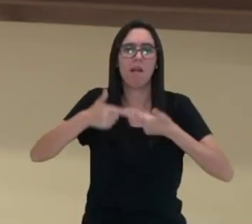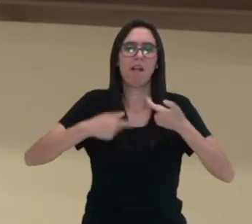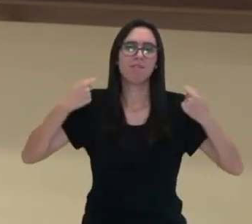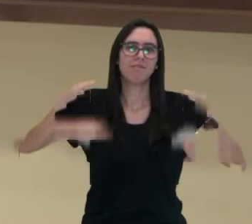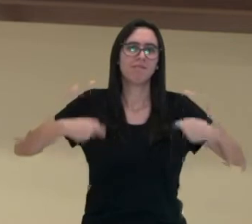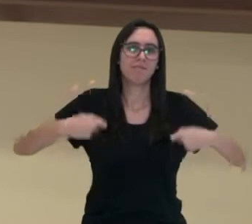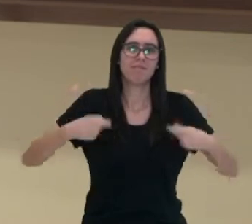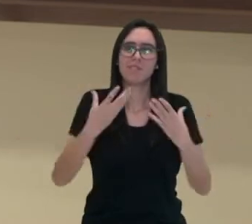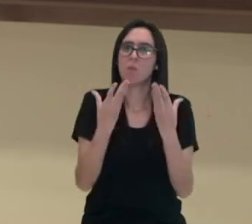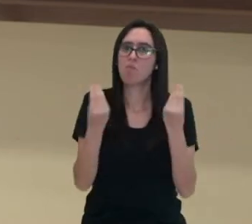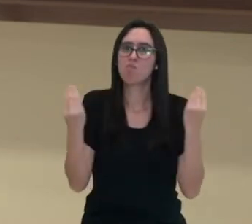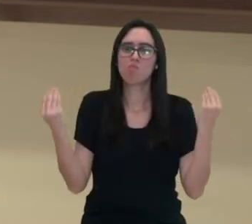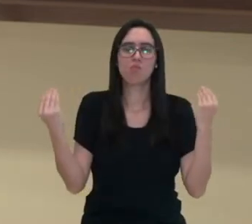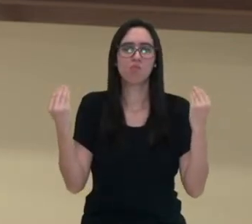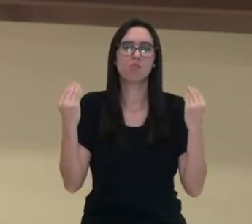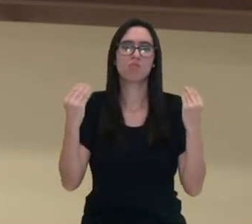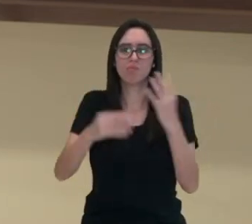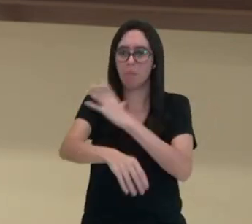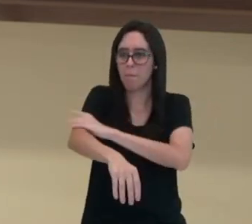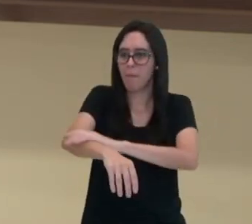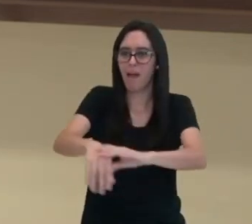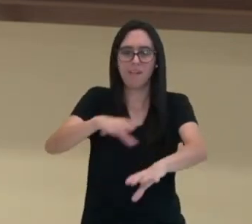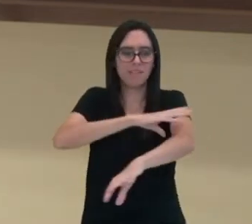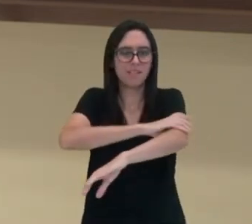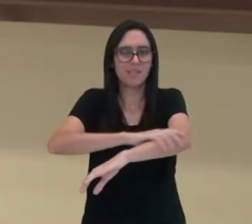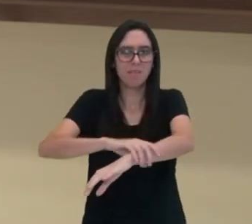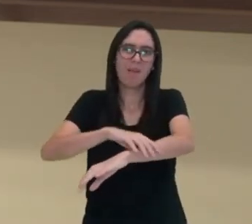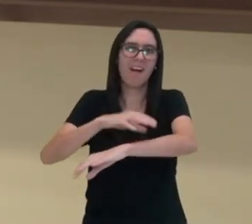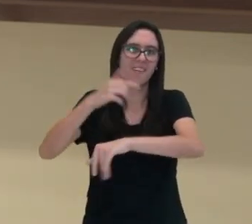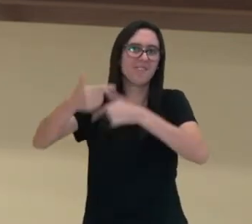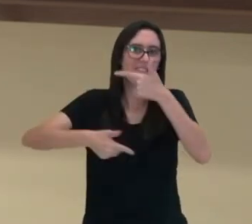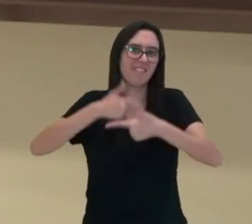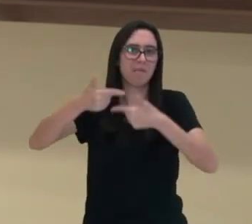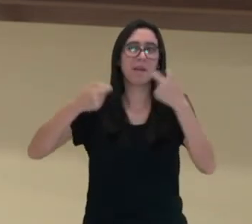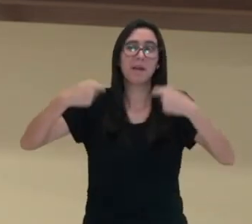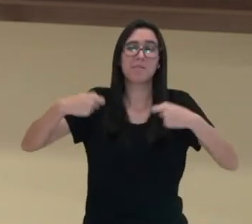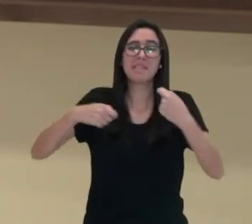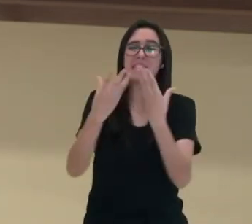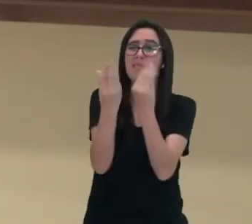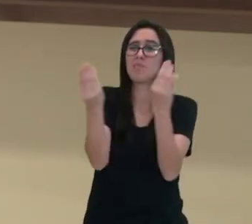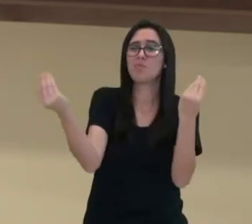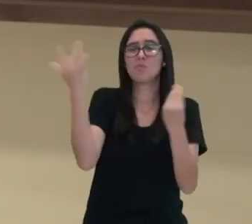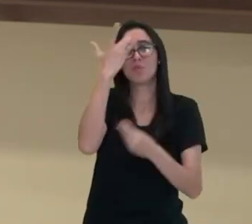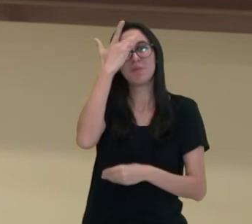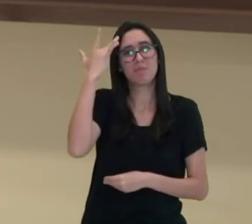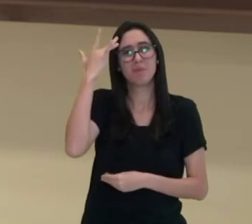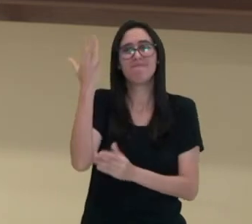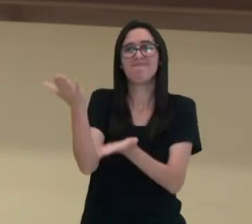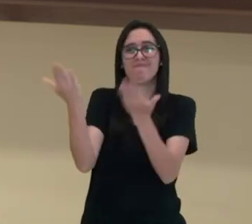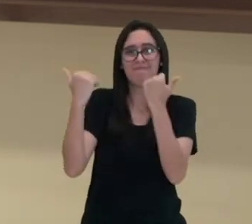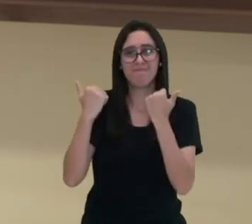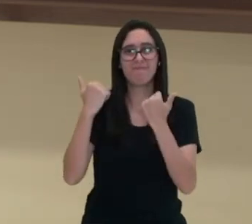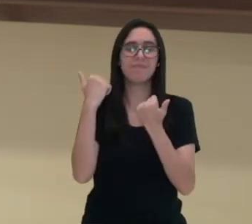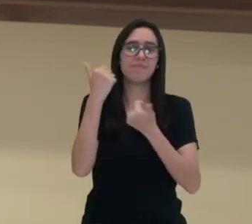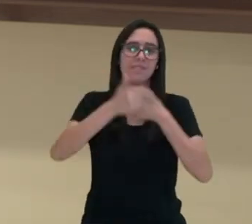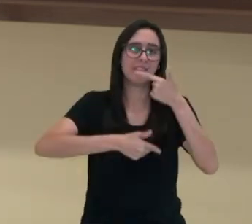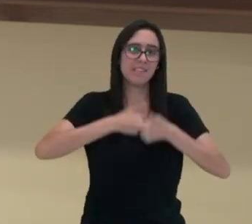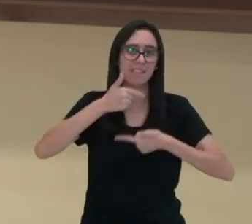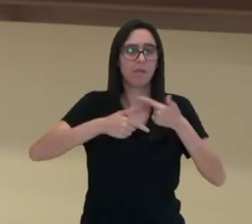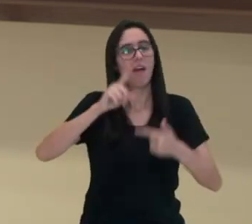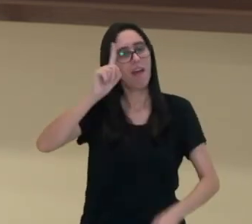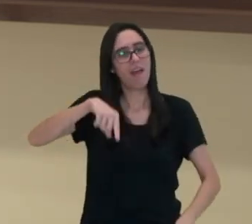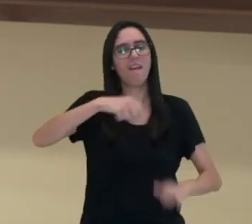é muito utilizada no trabalho, provavelmente é um trabalho braçal, e aí é feita o uso da figura